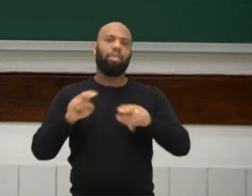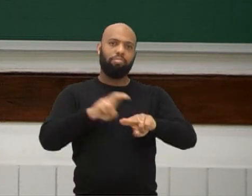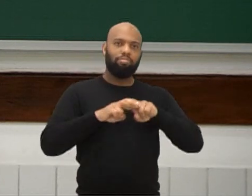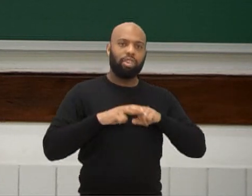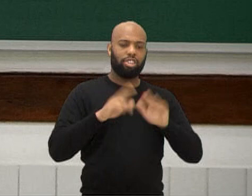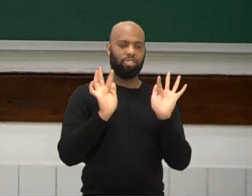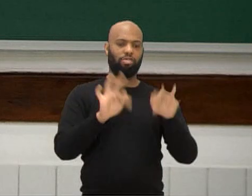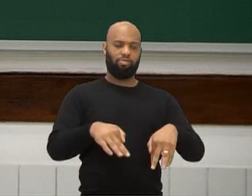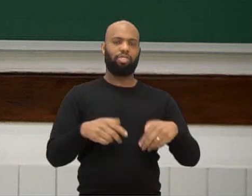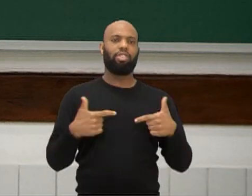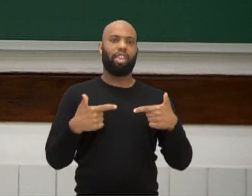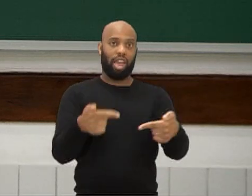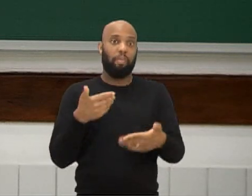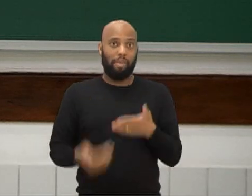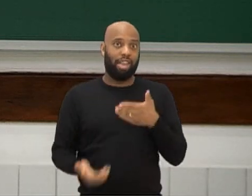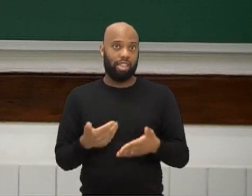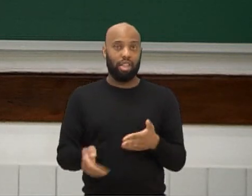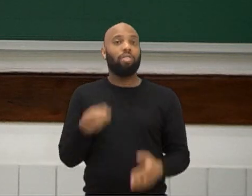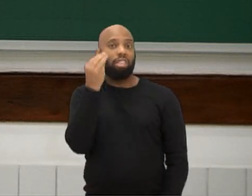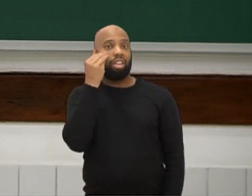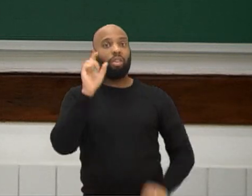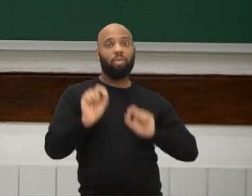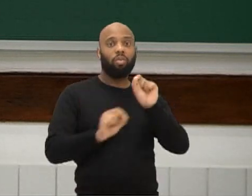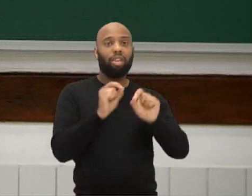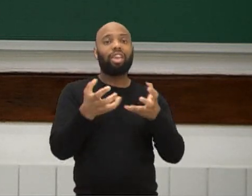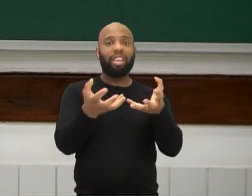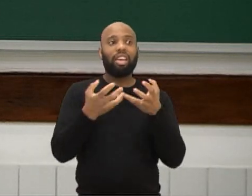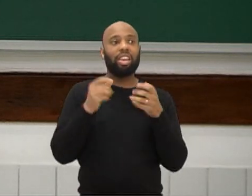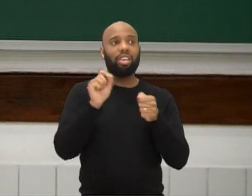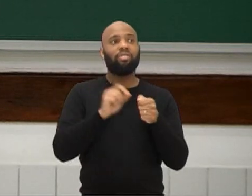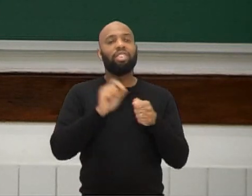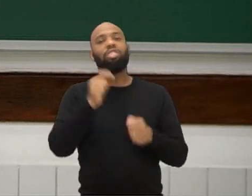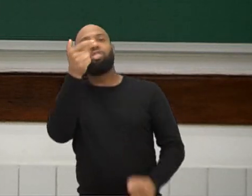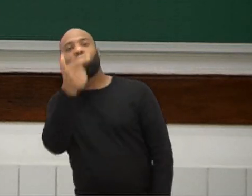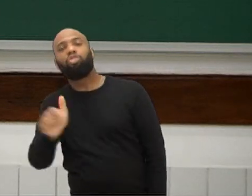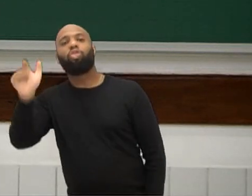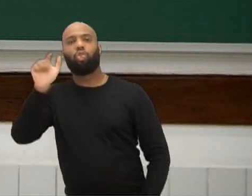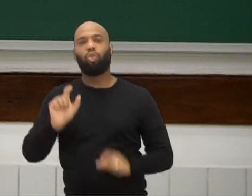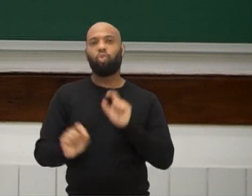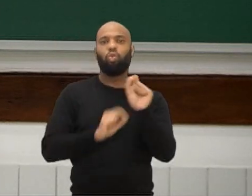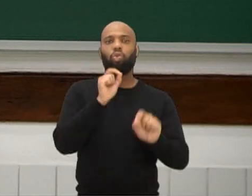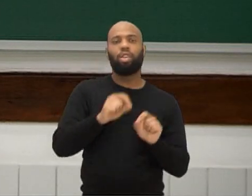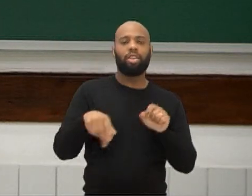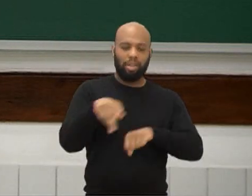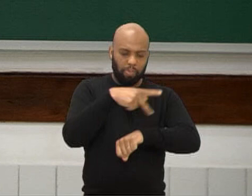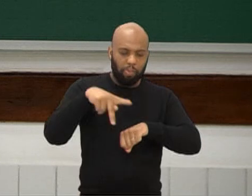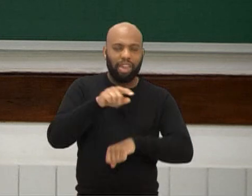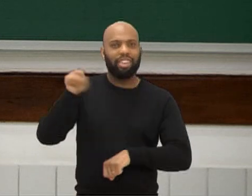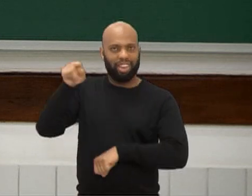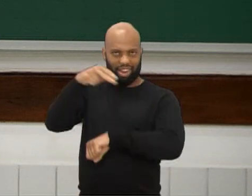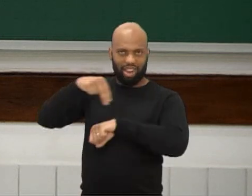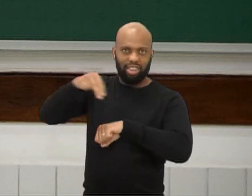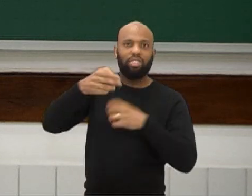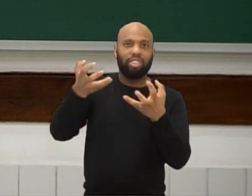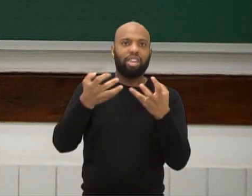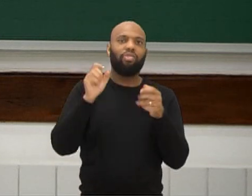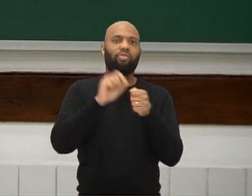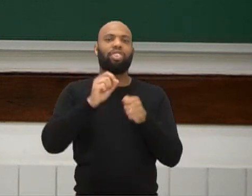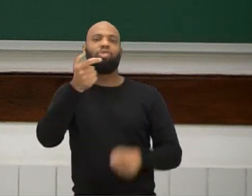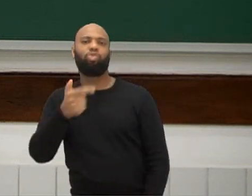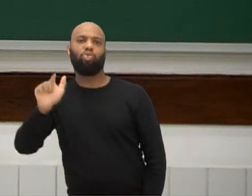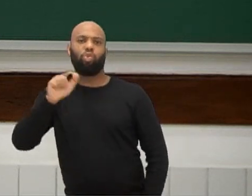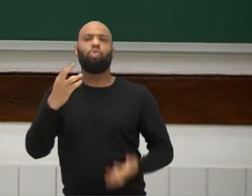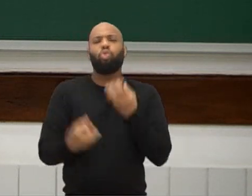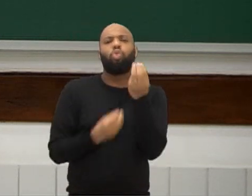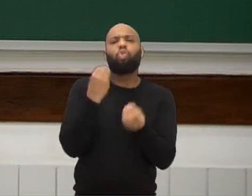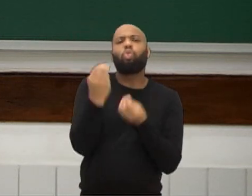a derrota, para tentar refazer, né, aquele país, aquela nação. Como ocorre